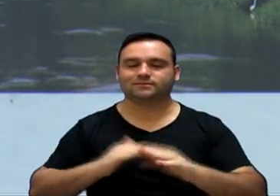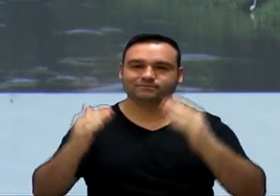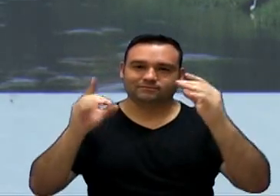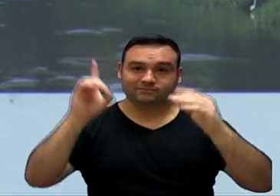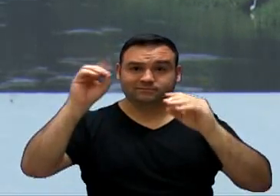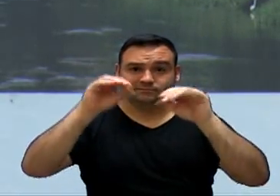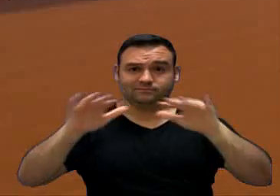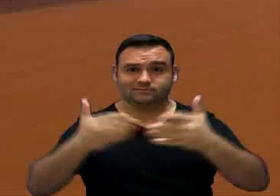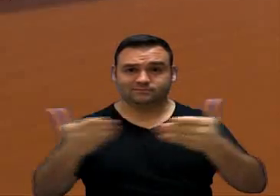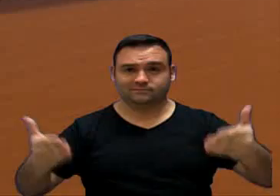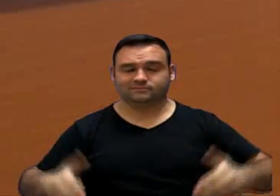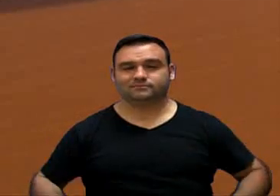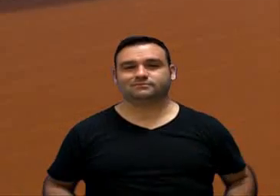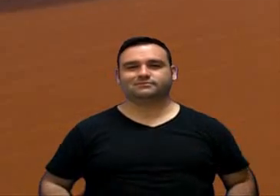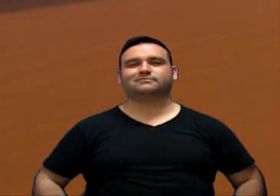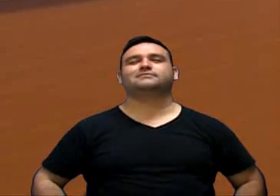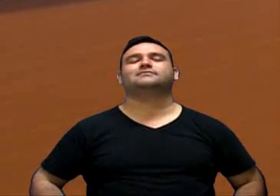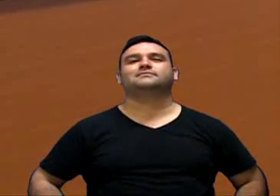Deus abençoe a todos.